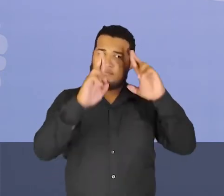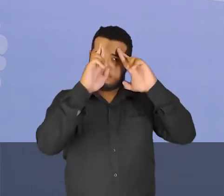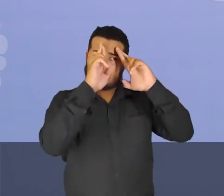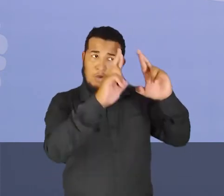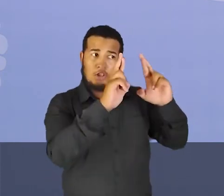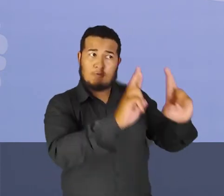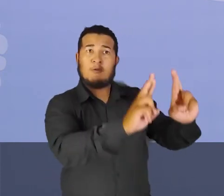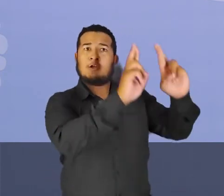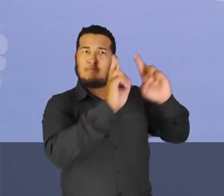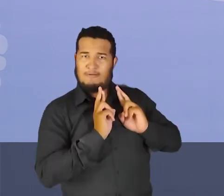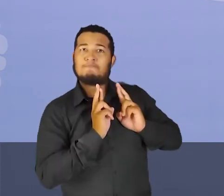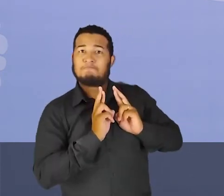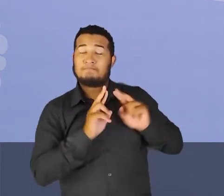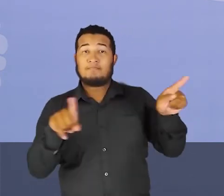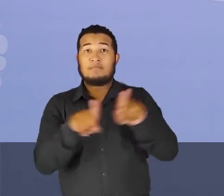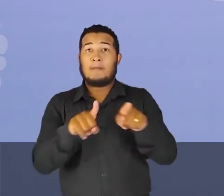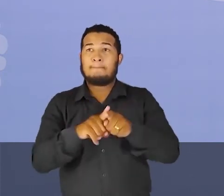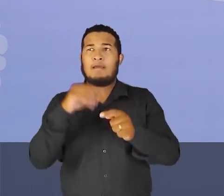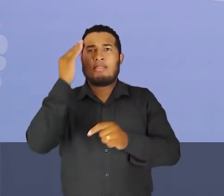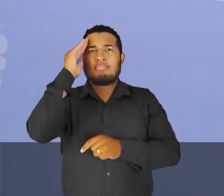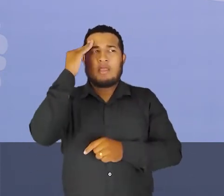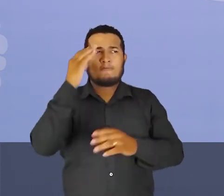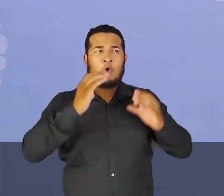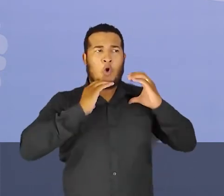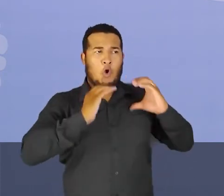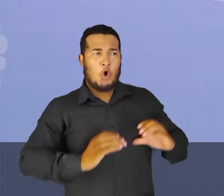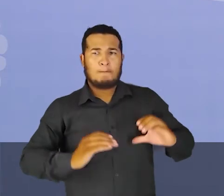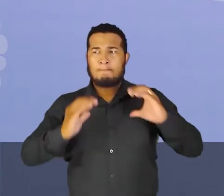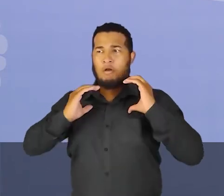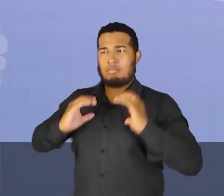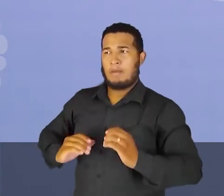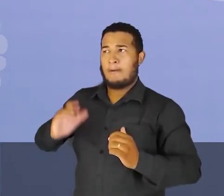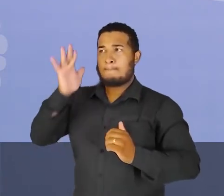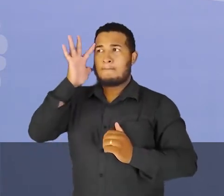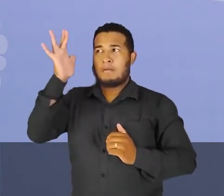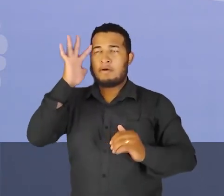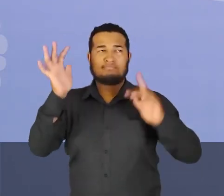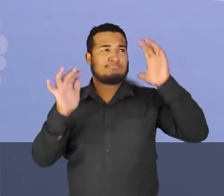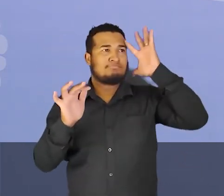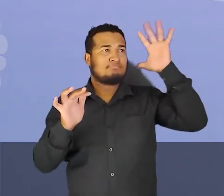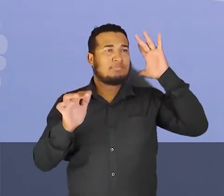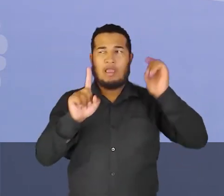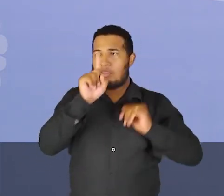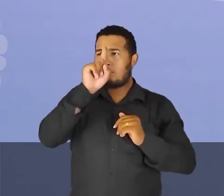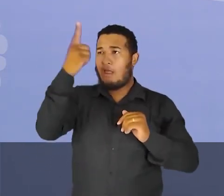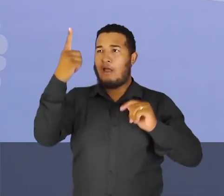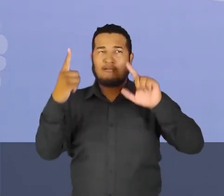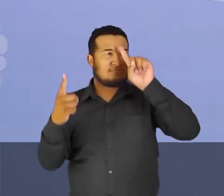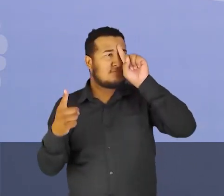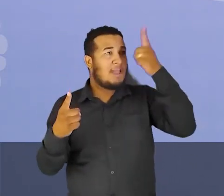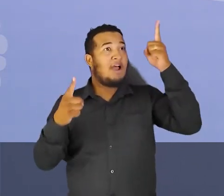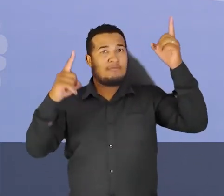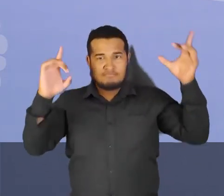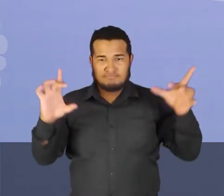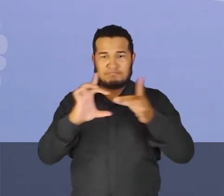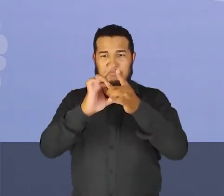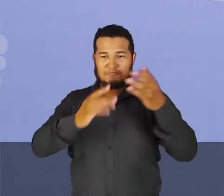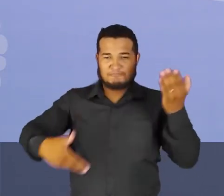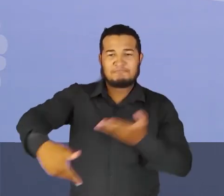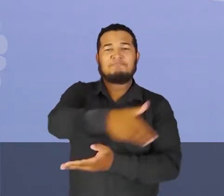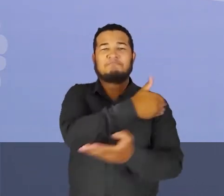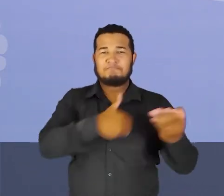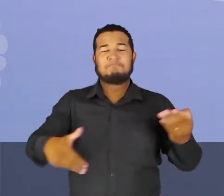respeitando as diferenças, entendendo o comportamento, o pensamento, as ideias de cada um, e